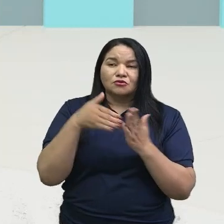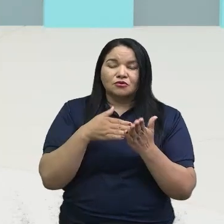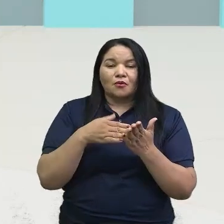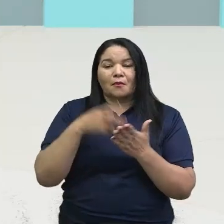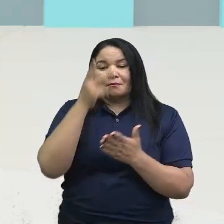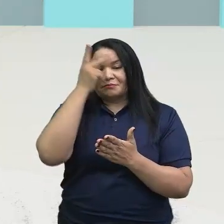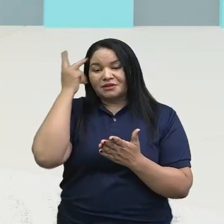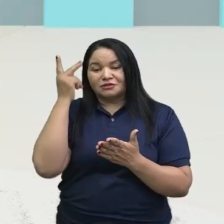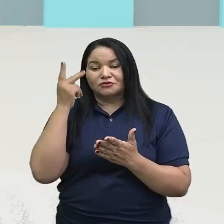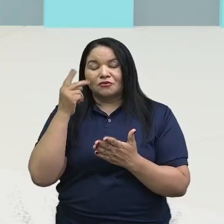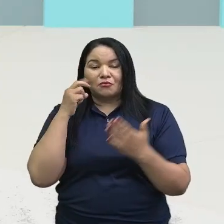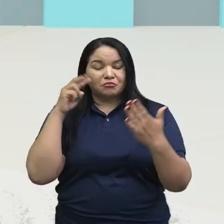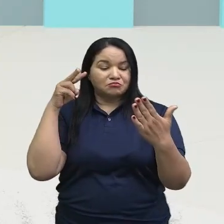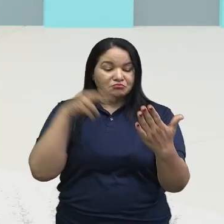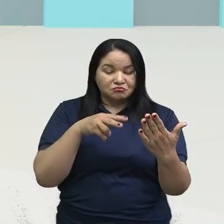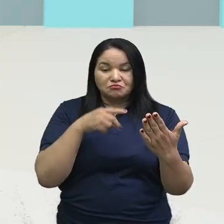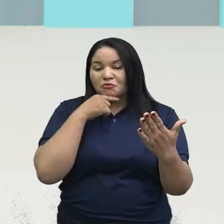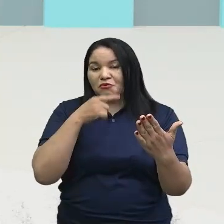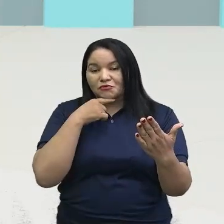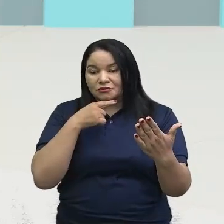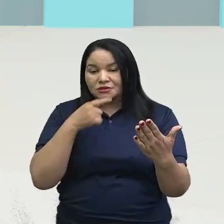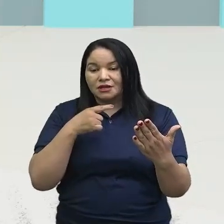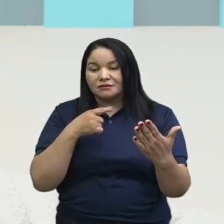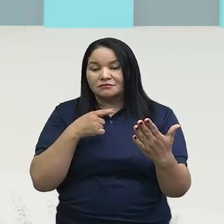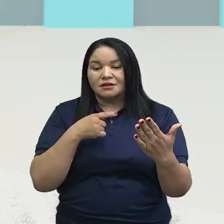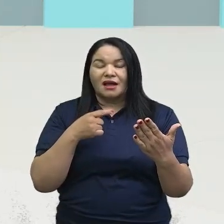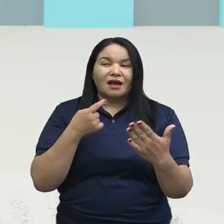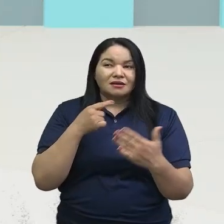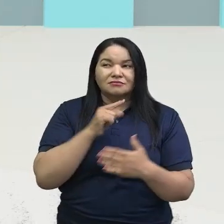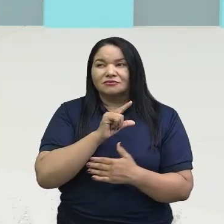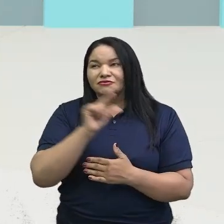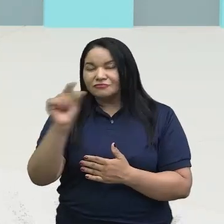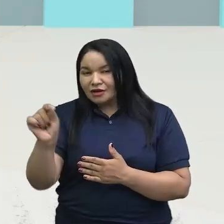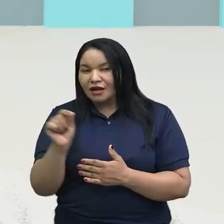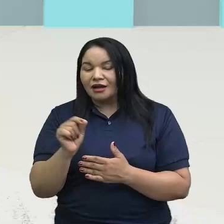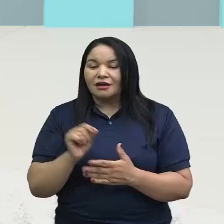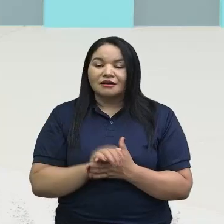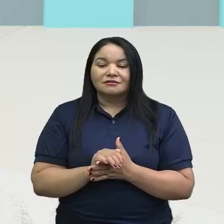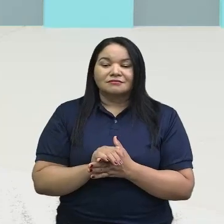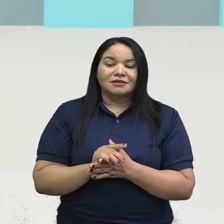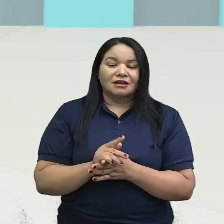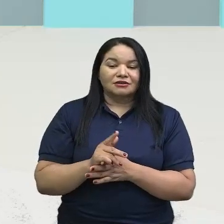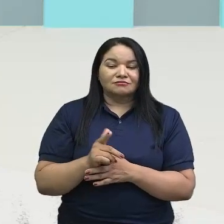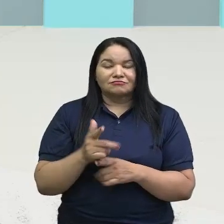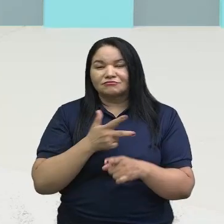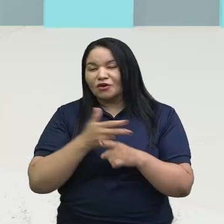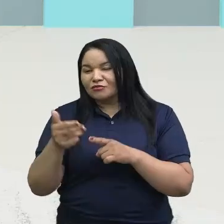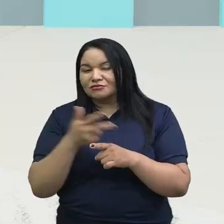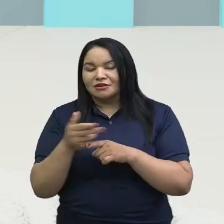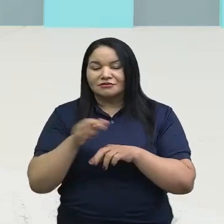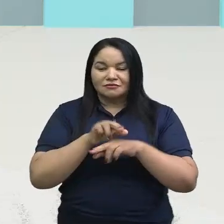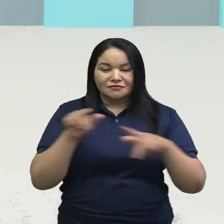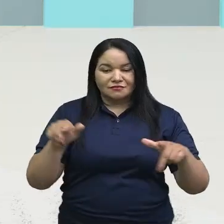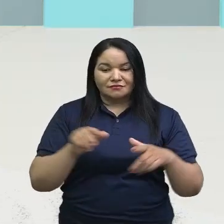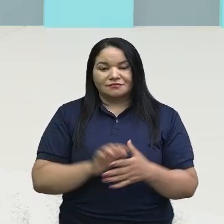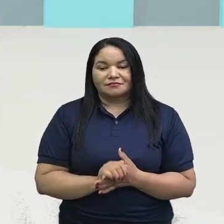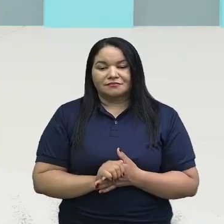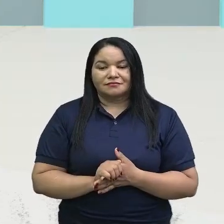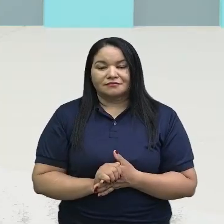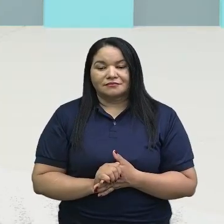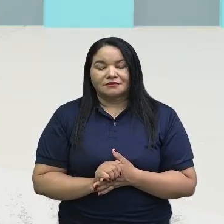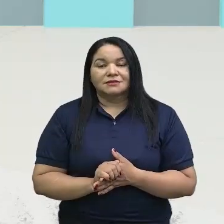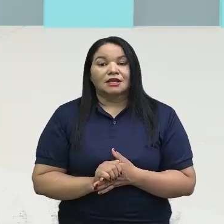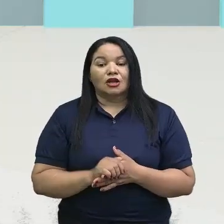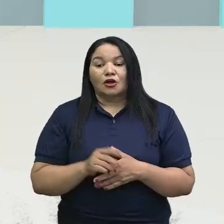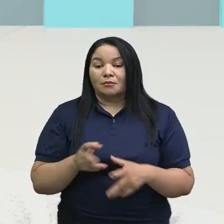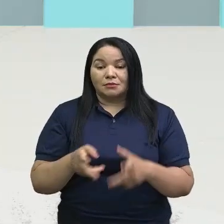que não podem mais se olhar no espelho. Sai de casa e conquista o mundo. Então, observe que